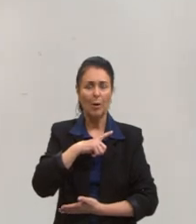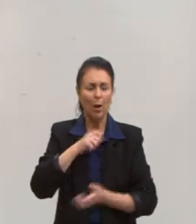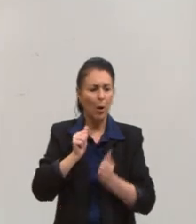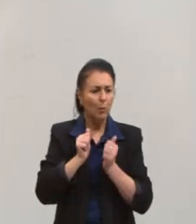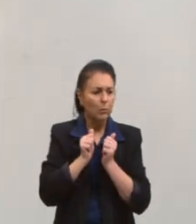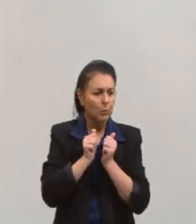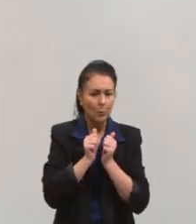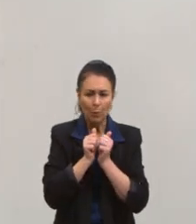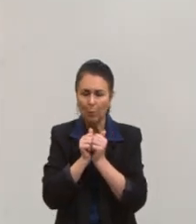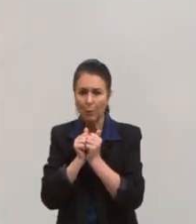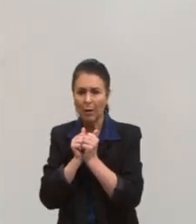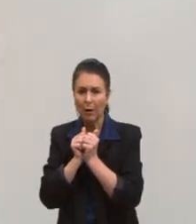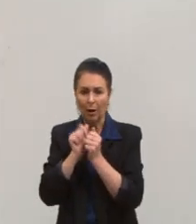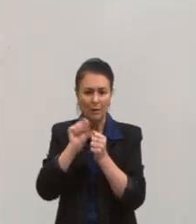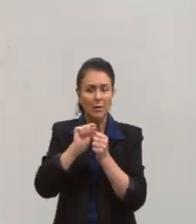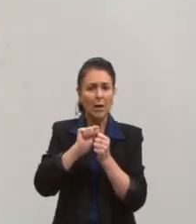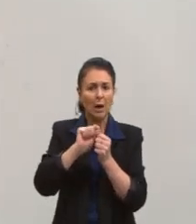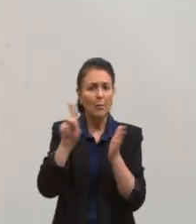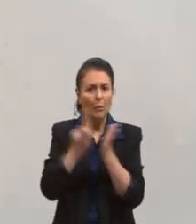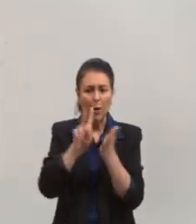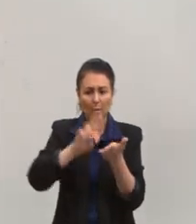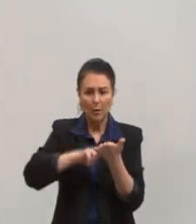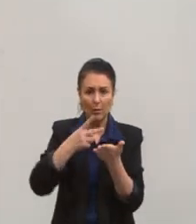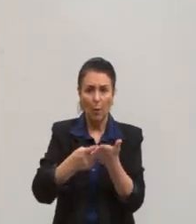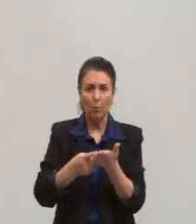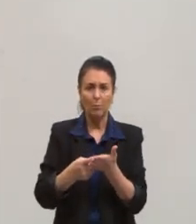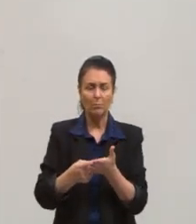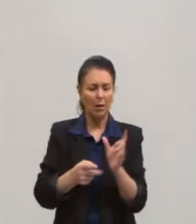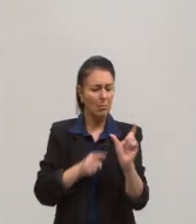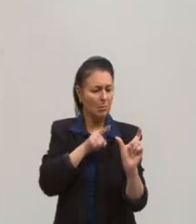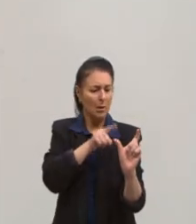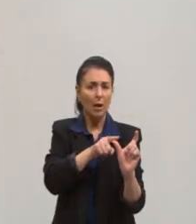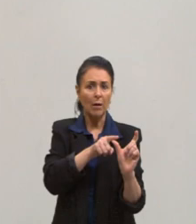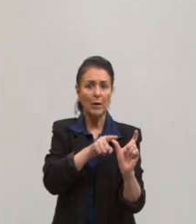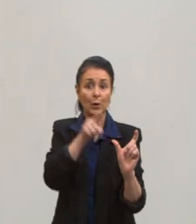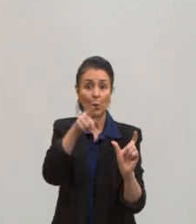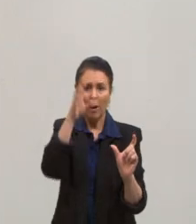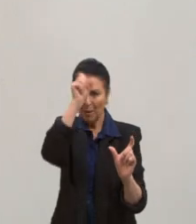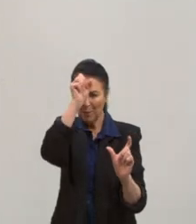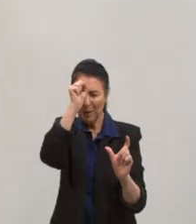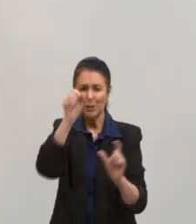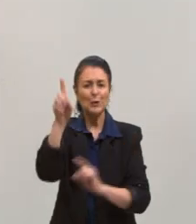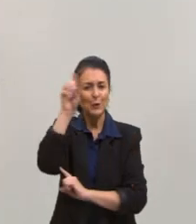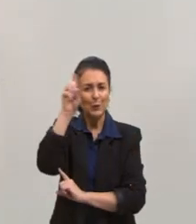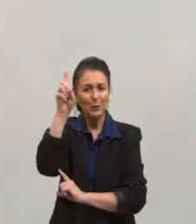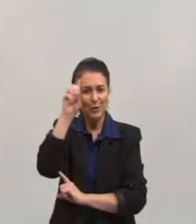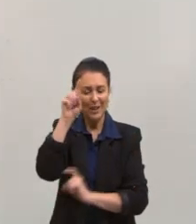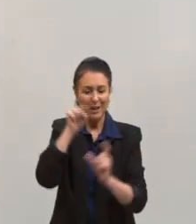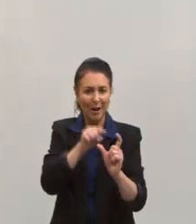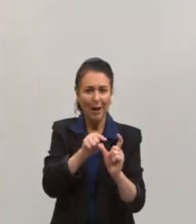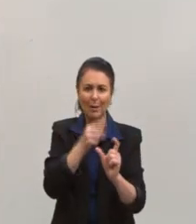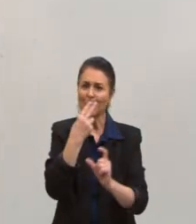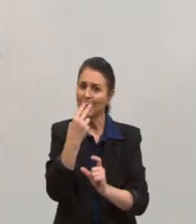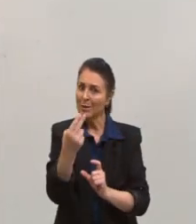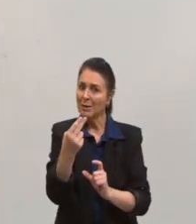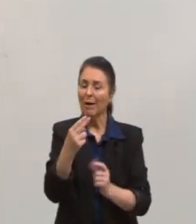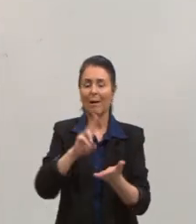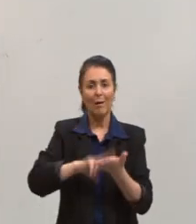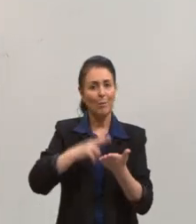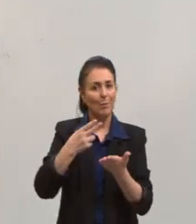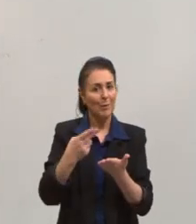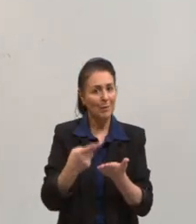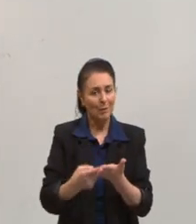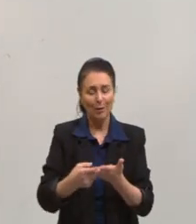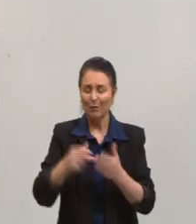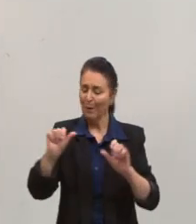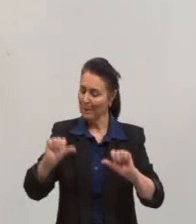acompanhar e fazer as tradições e cada palavra que tu consegue adquirir por dia cada palavra que do inglês que tu aprende é uma tradução